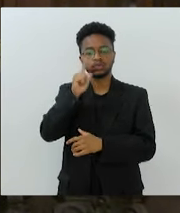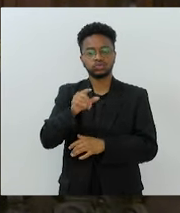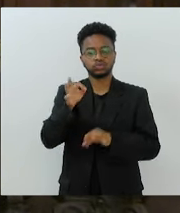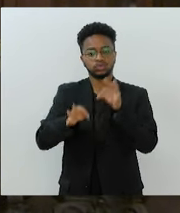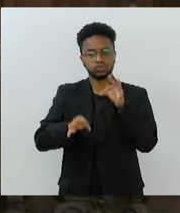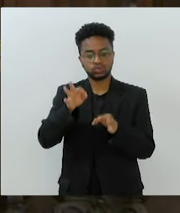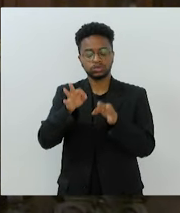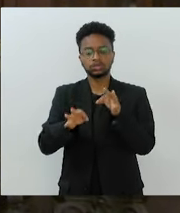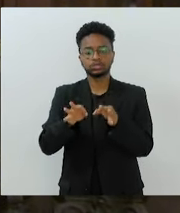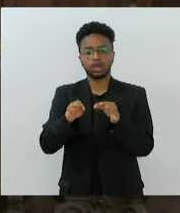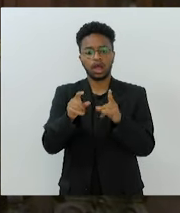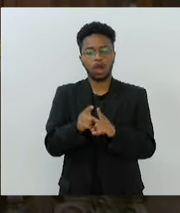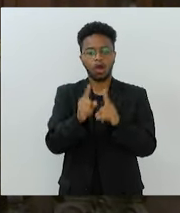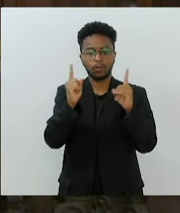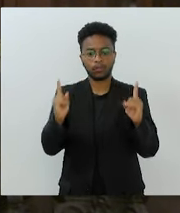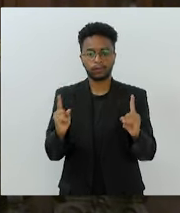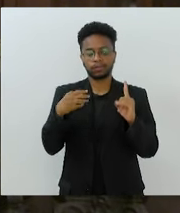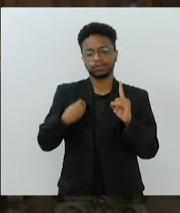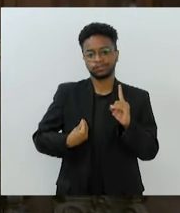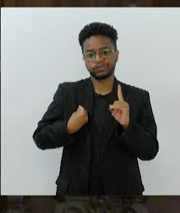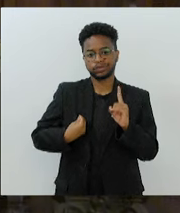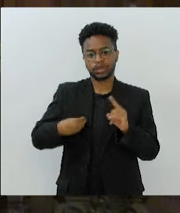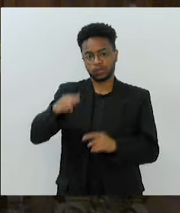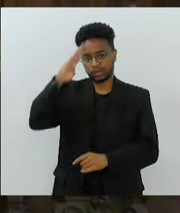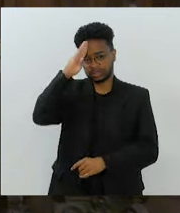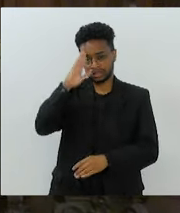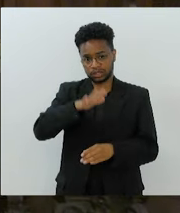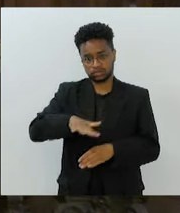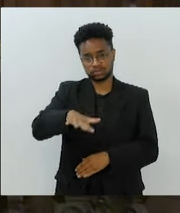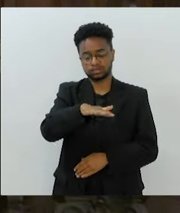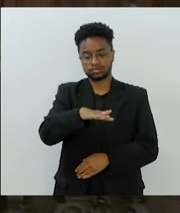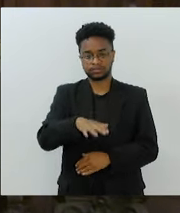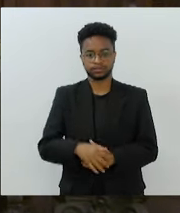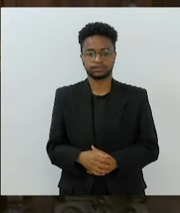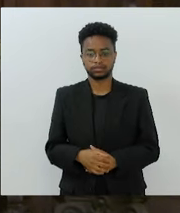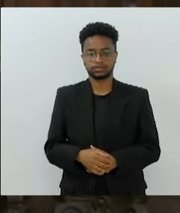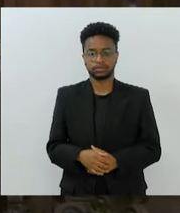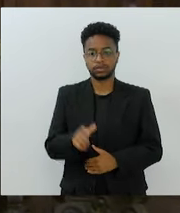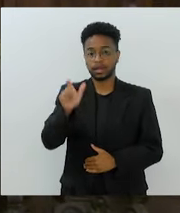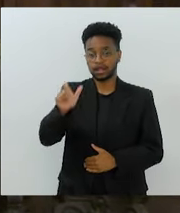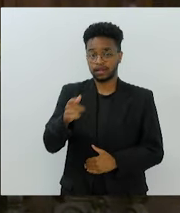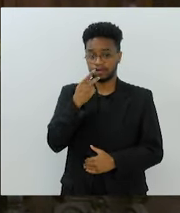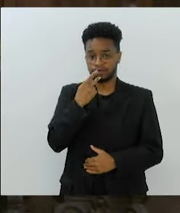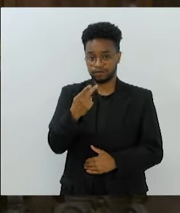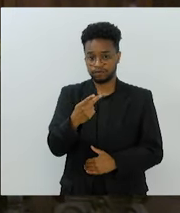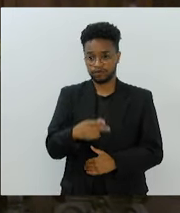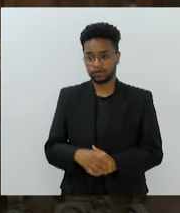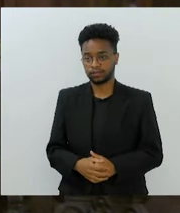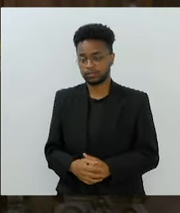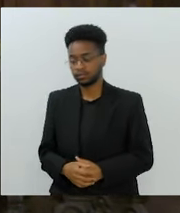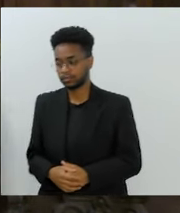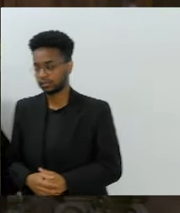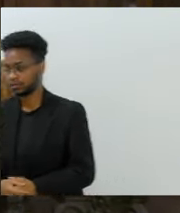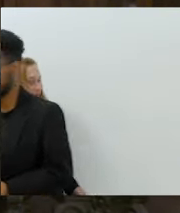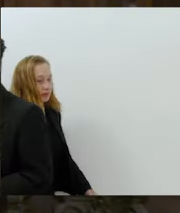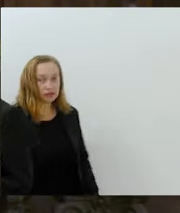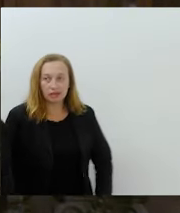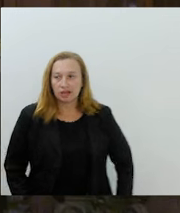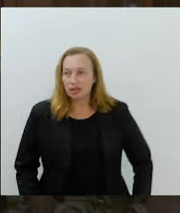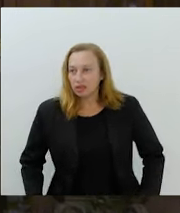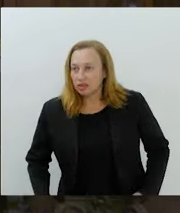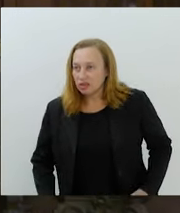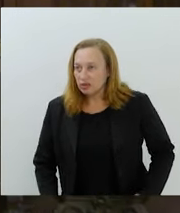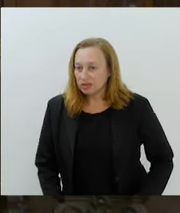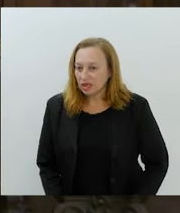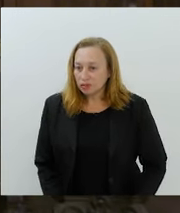estendesse a presença do exército na região. Ele disse, abre aspas, o André Trigueiro explicou em 3 minutos o que eu